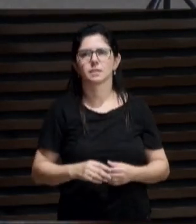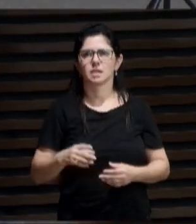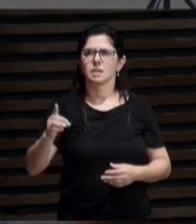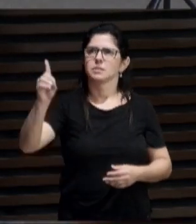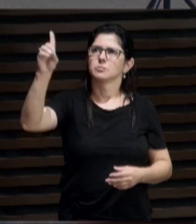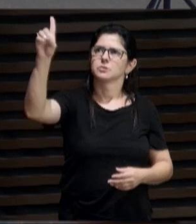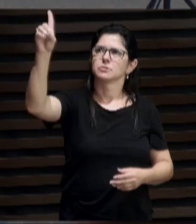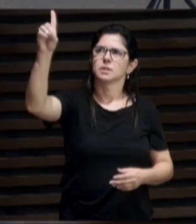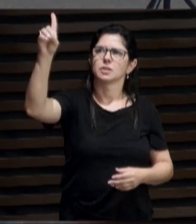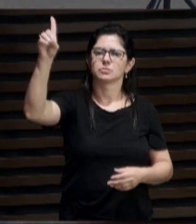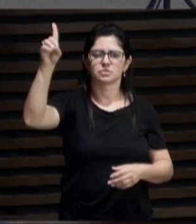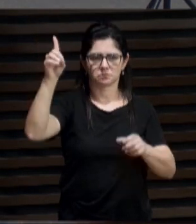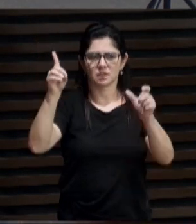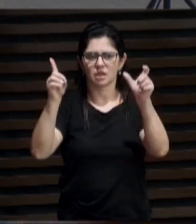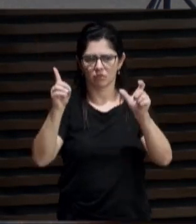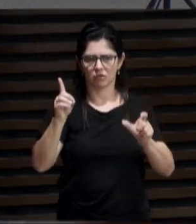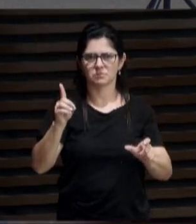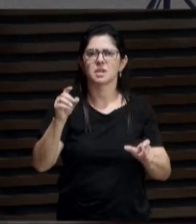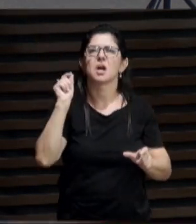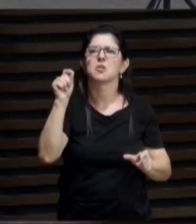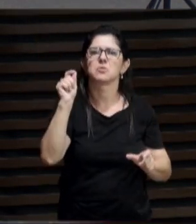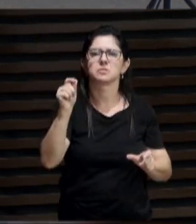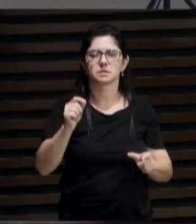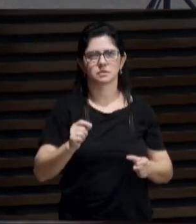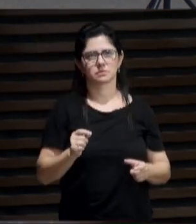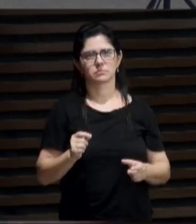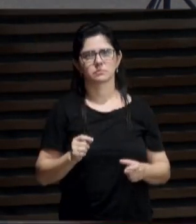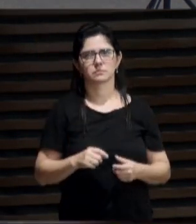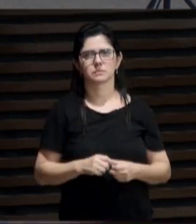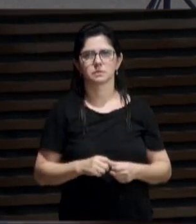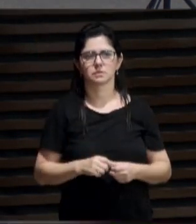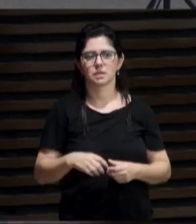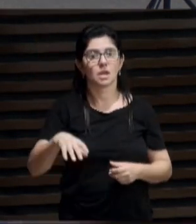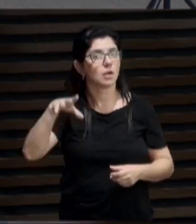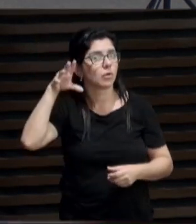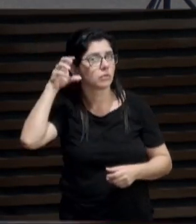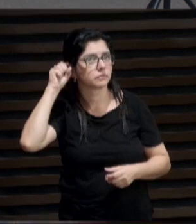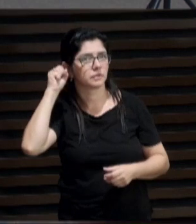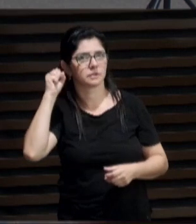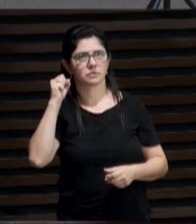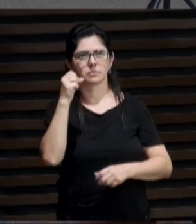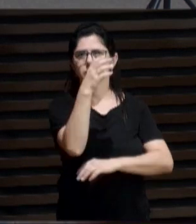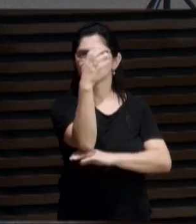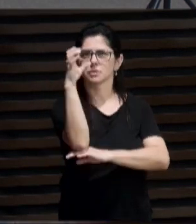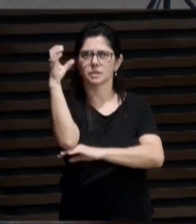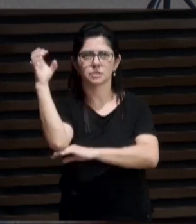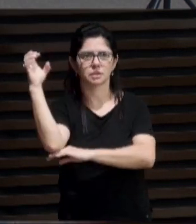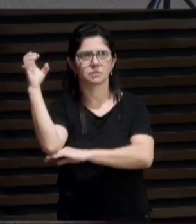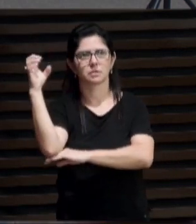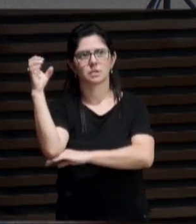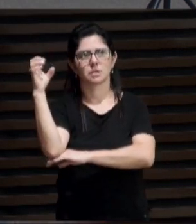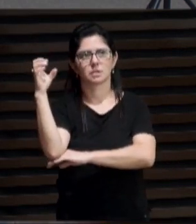ao homem e lhe perguntou, onde estás? Ele respondeu, ouvi a tua voz no jardim e porque estava nu,